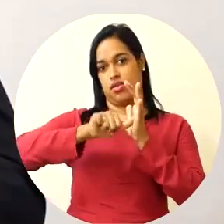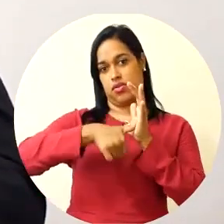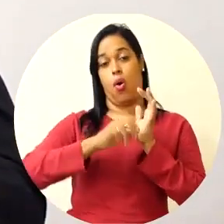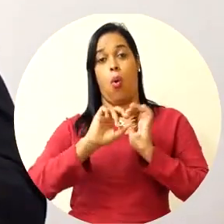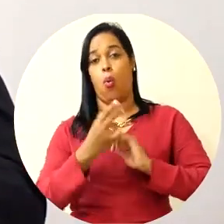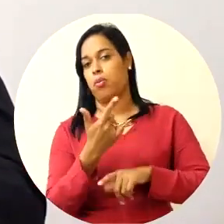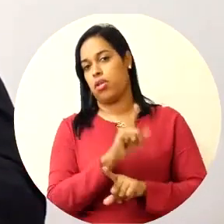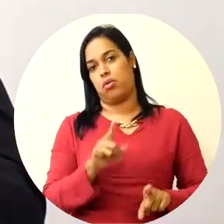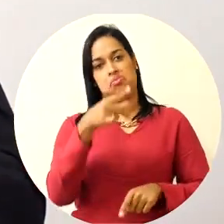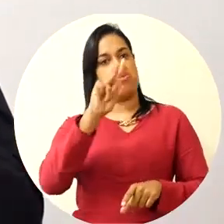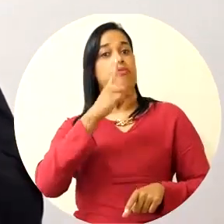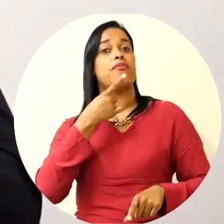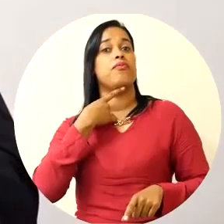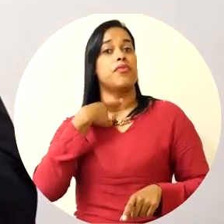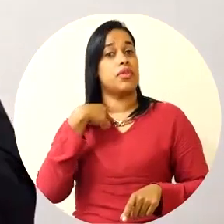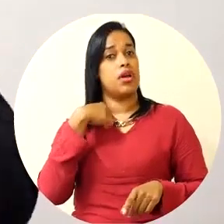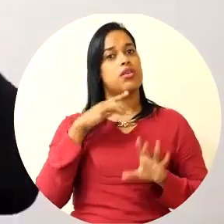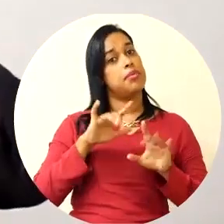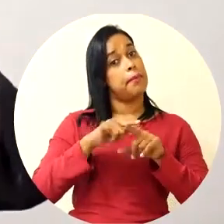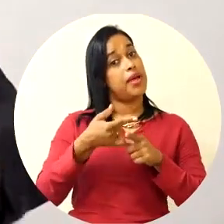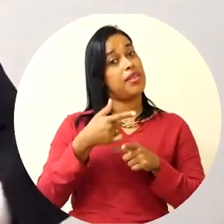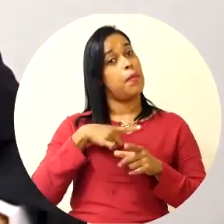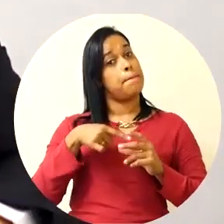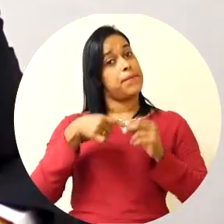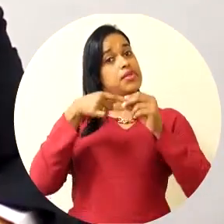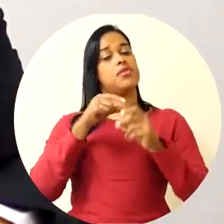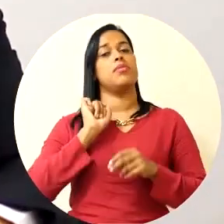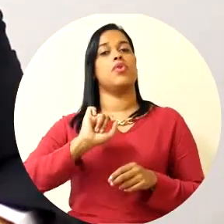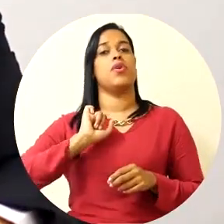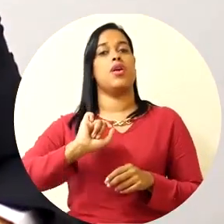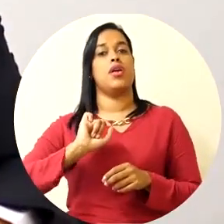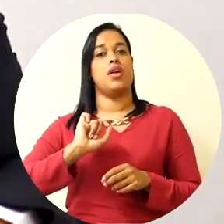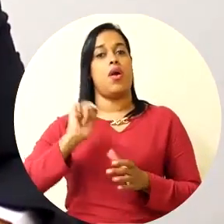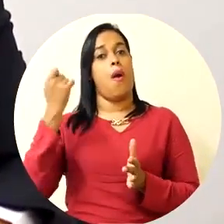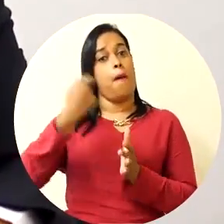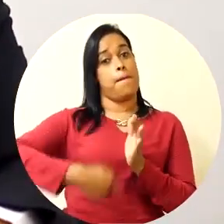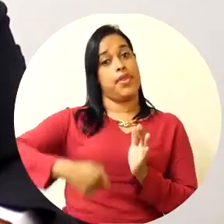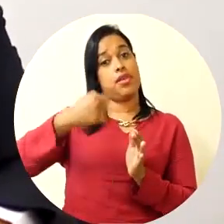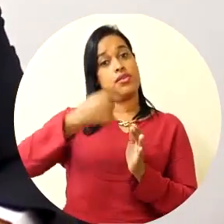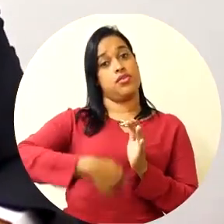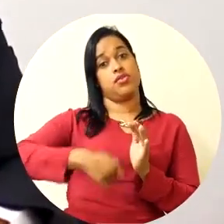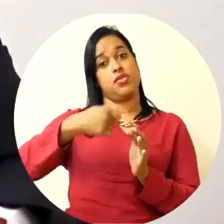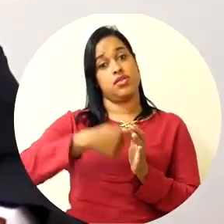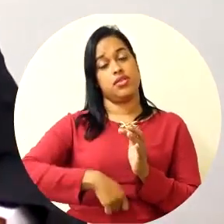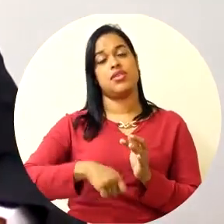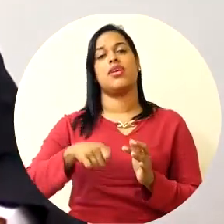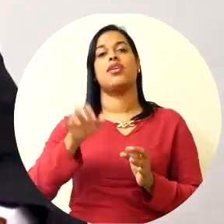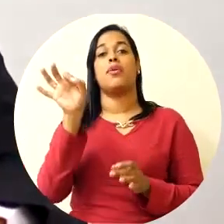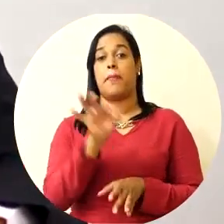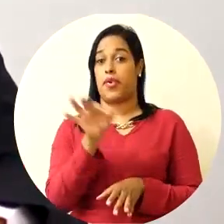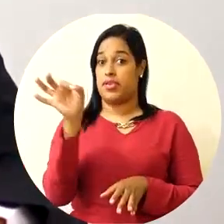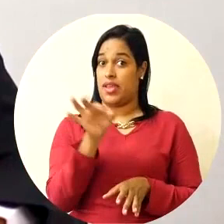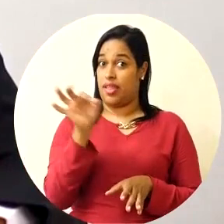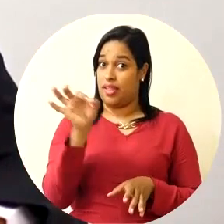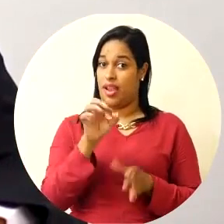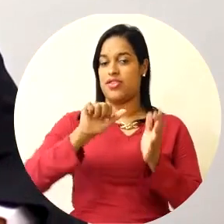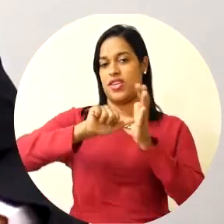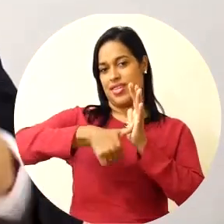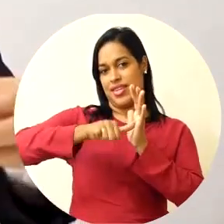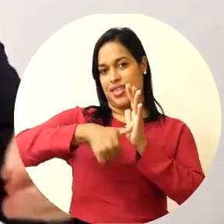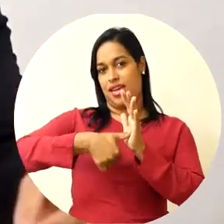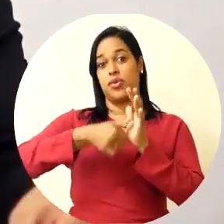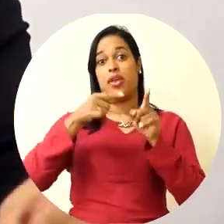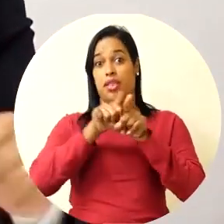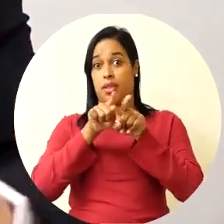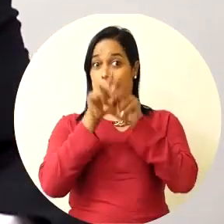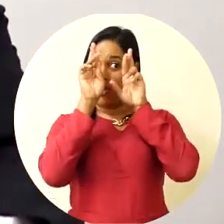ou não parte de uma associação, fica à sua vontade. Porém, existe o princípio da obrigatoriedade da contribuição sindical